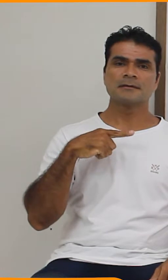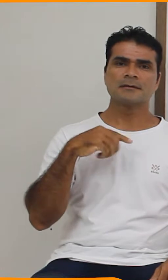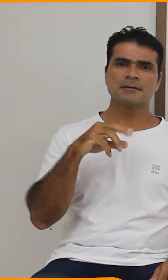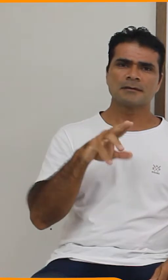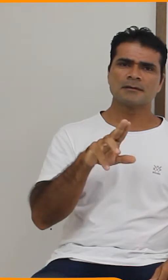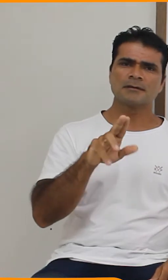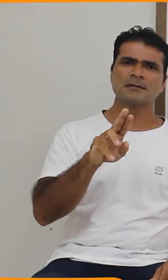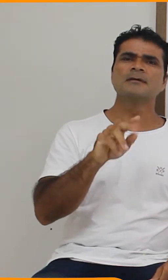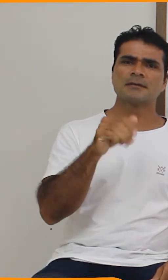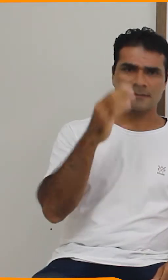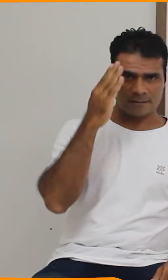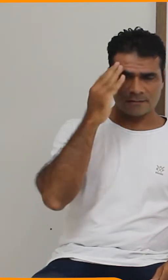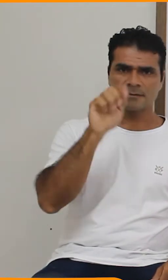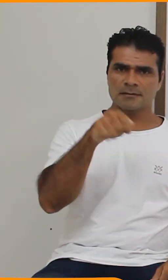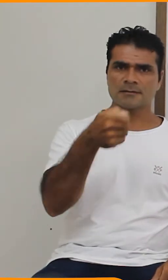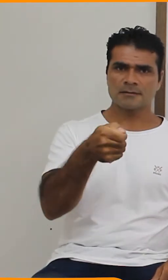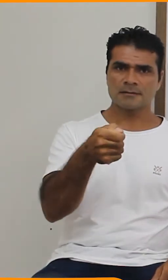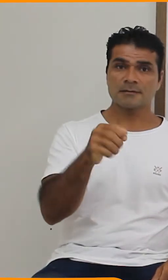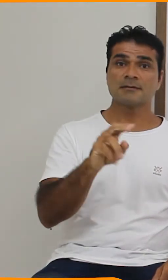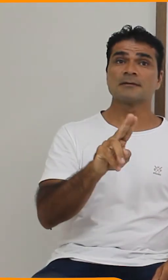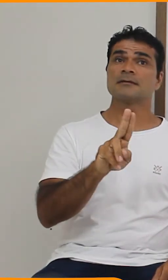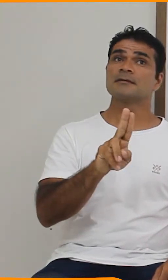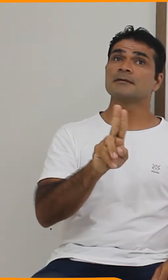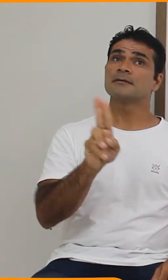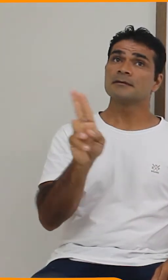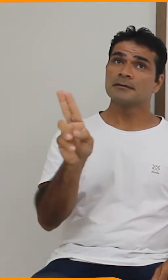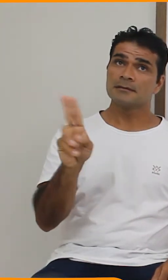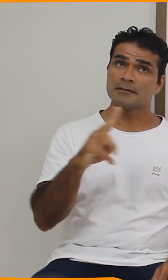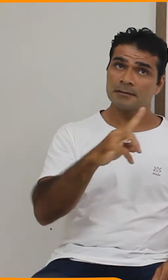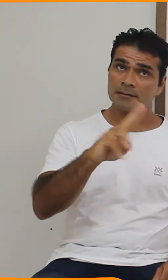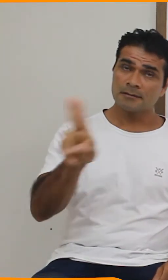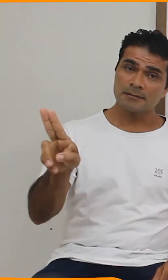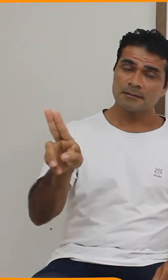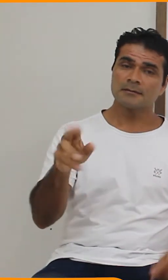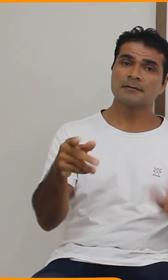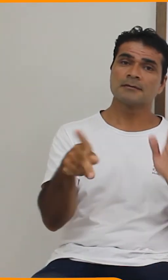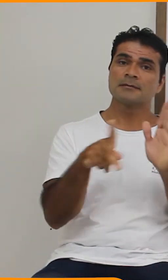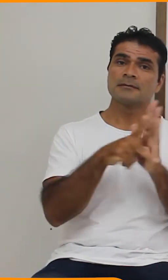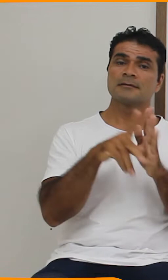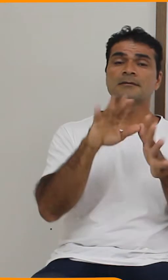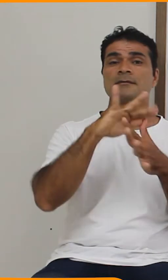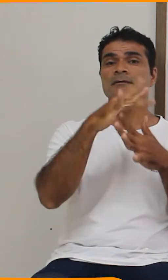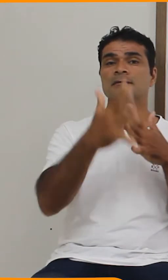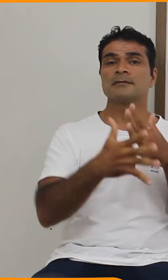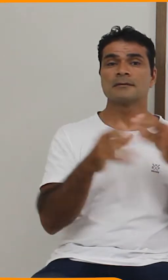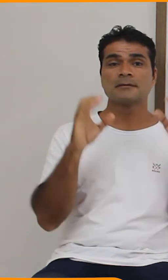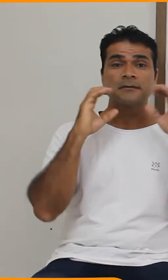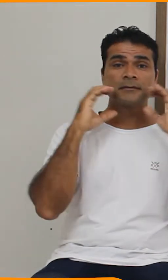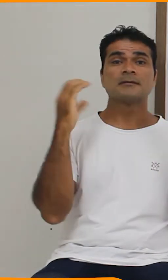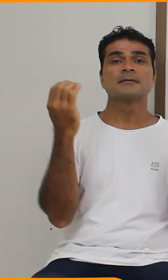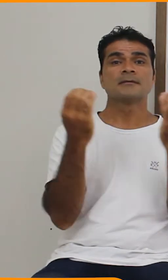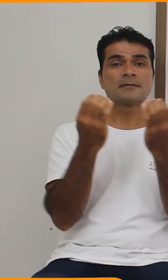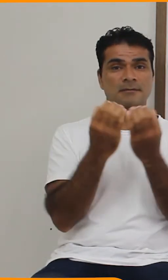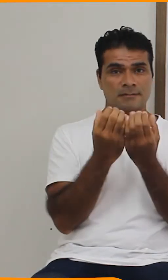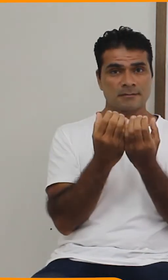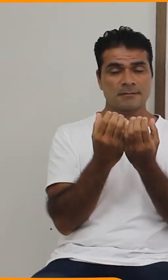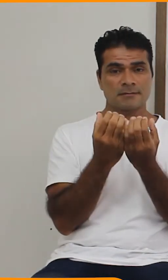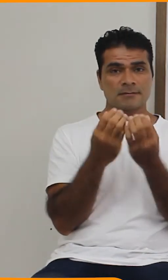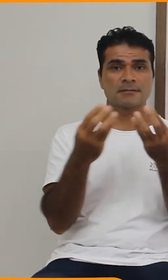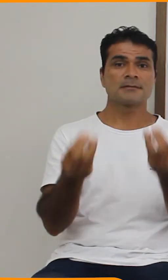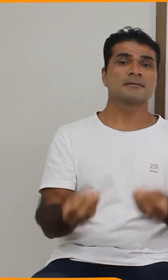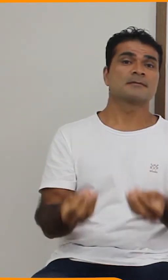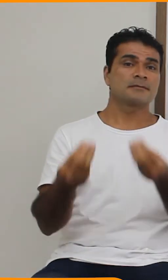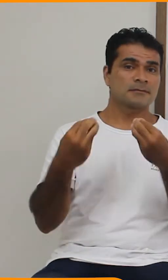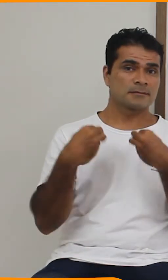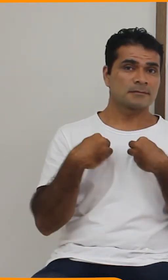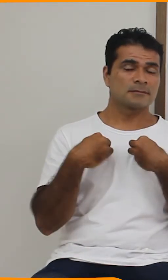sinal? É o nome da gente em Libras, que a comunidade surda nos batiza,